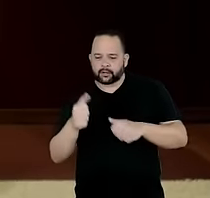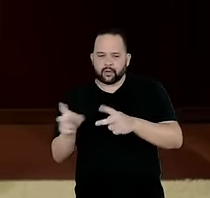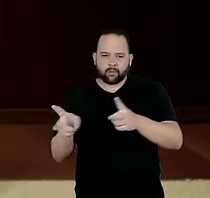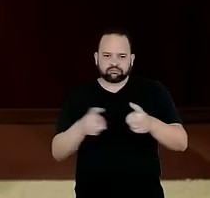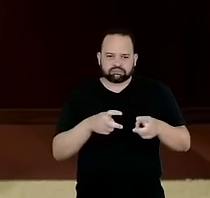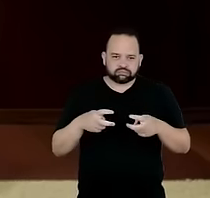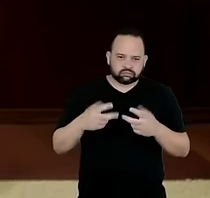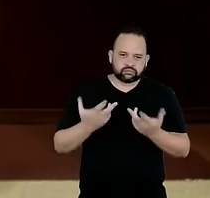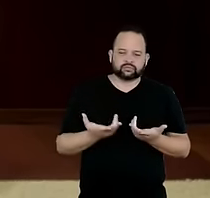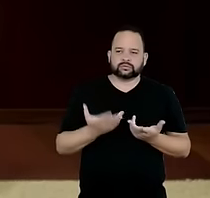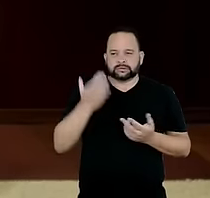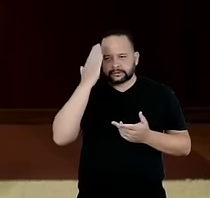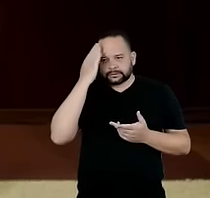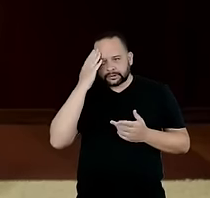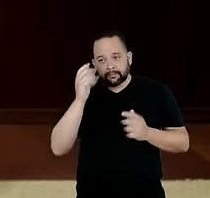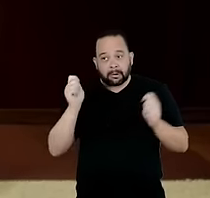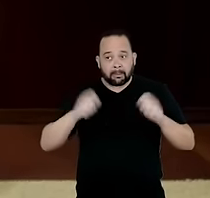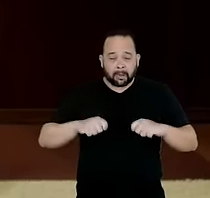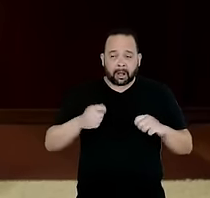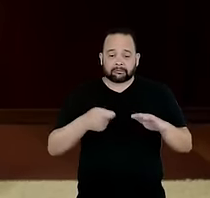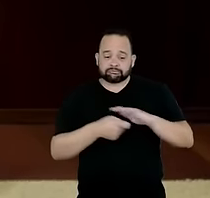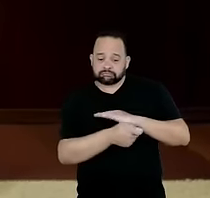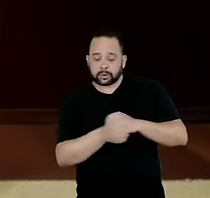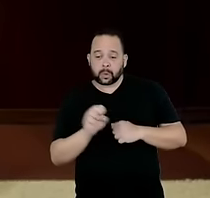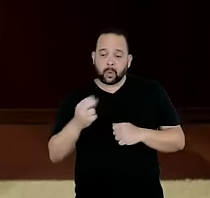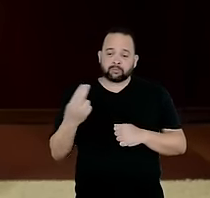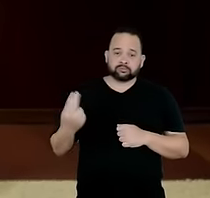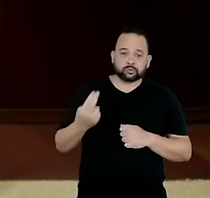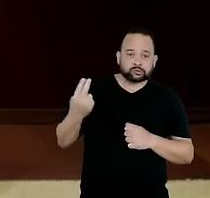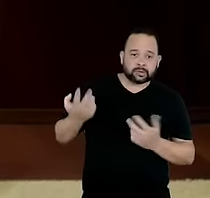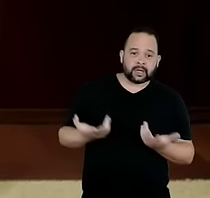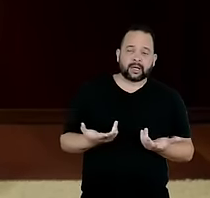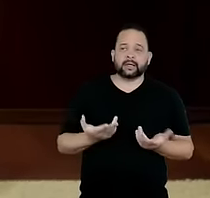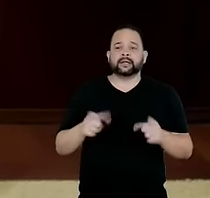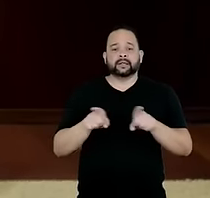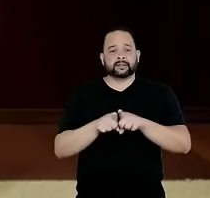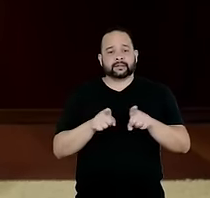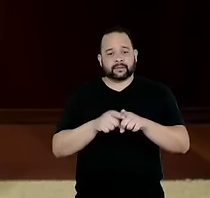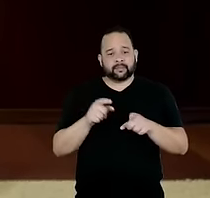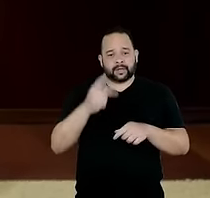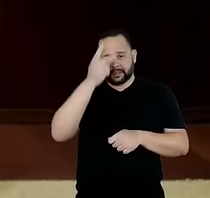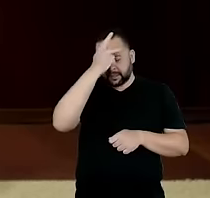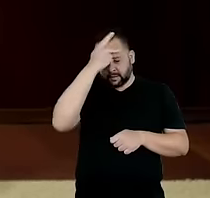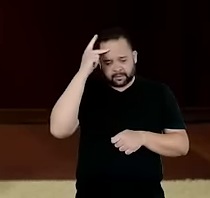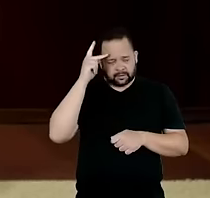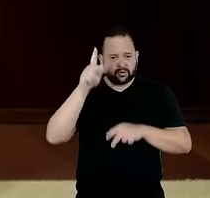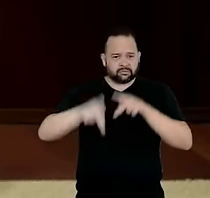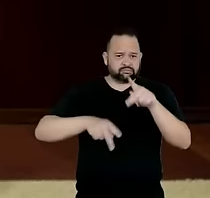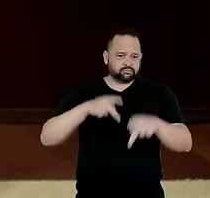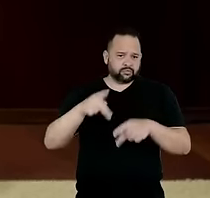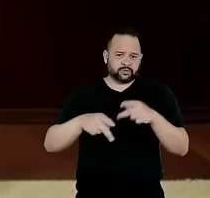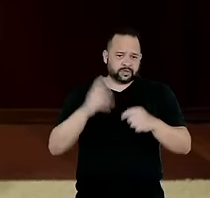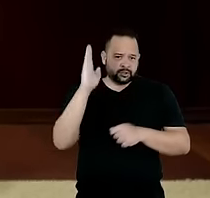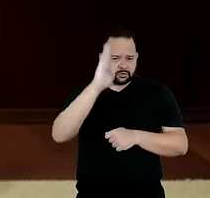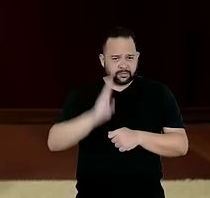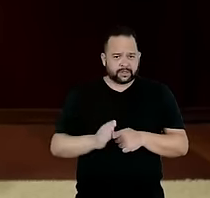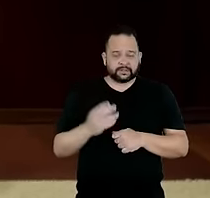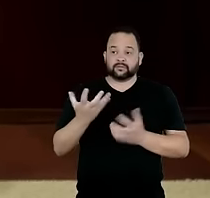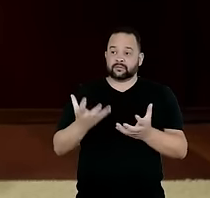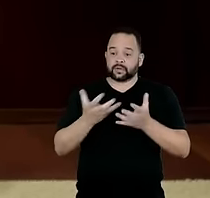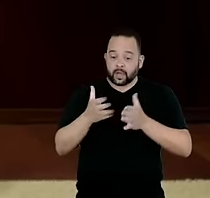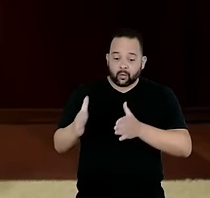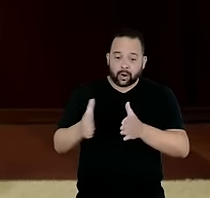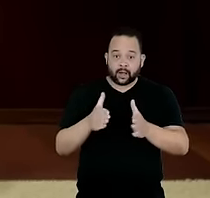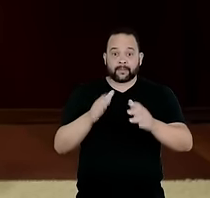bem adequado no final das contas e a pessoa física que quer um pouco de luz paraa sua tomar de decisão Então a gente tem um quadro agora muito rico com o